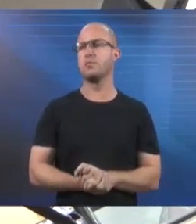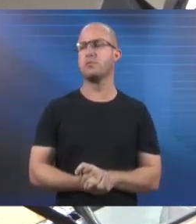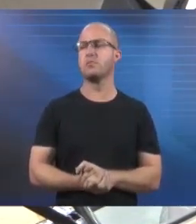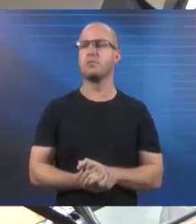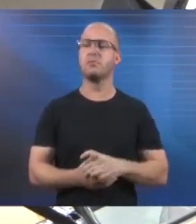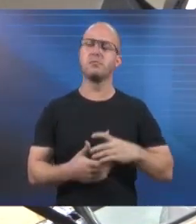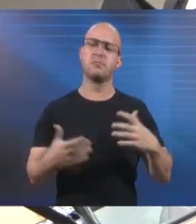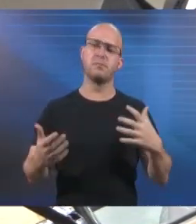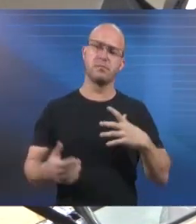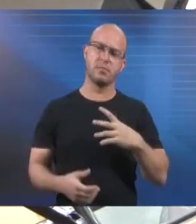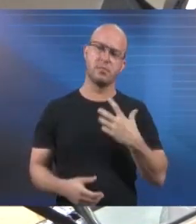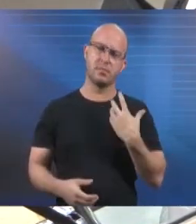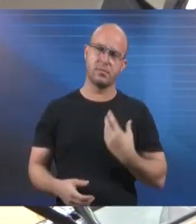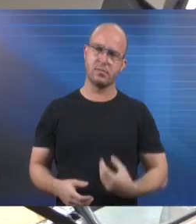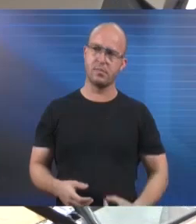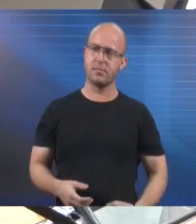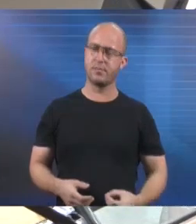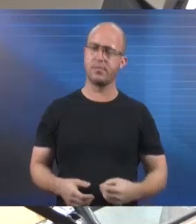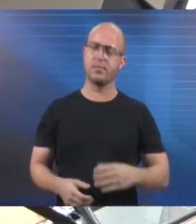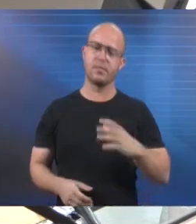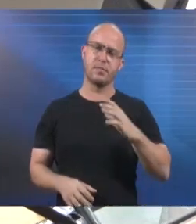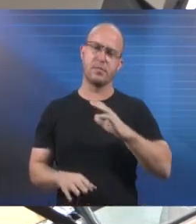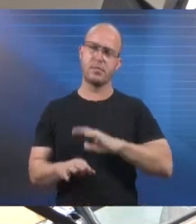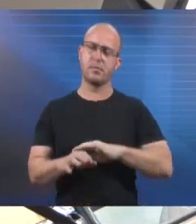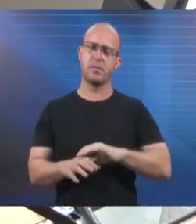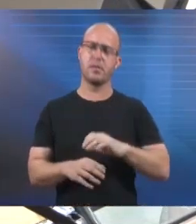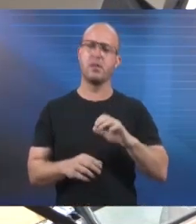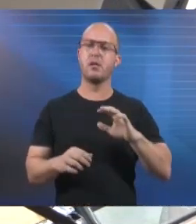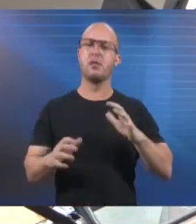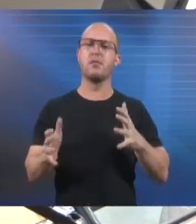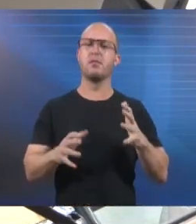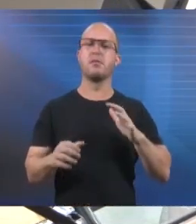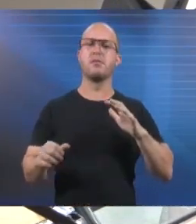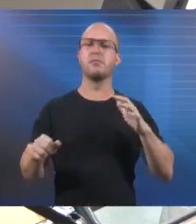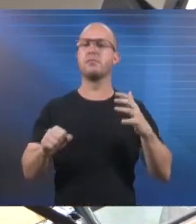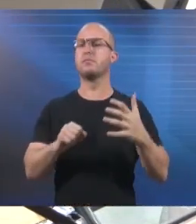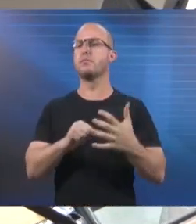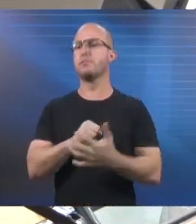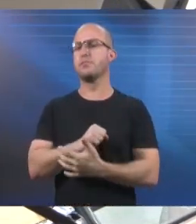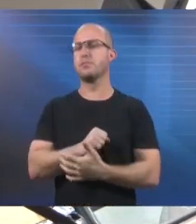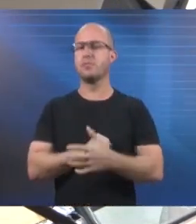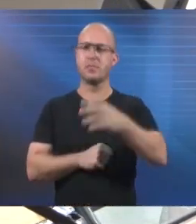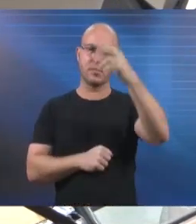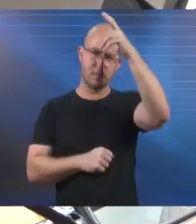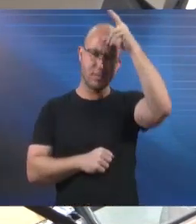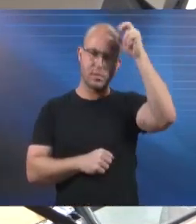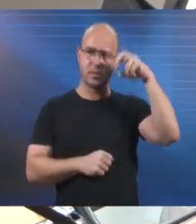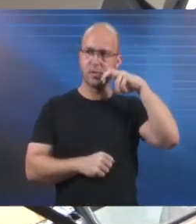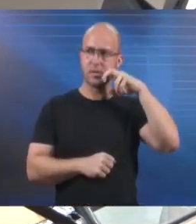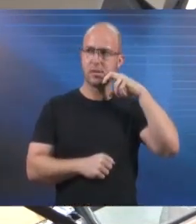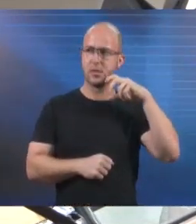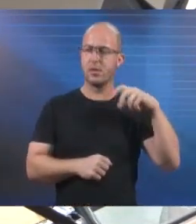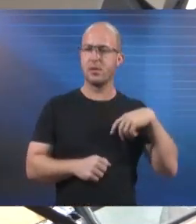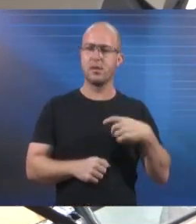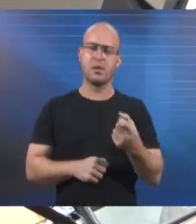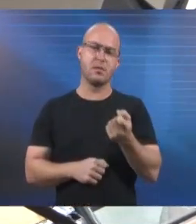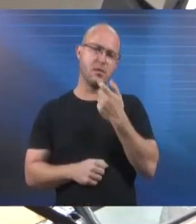por isso Tá parecendo o que aconteceu na pandemia onde a Prefeitura de Natal defendia